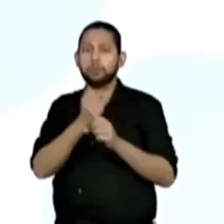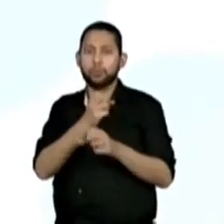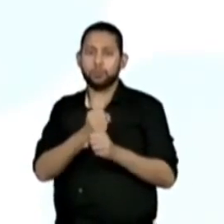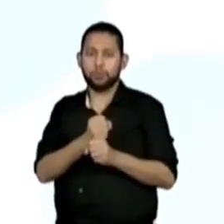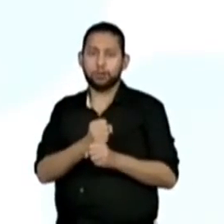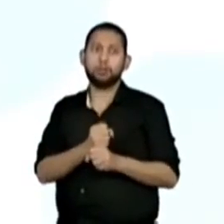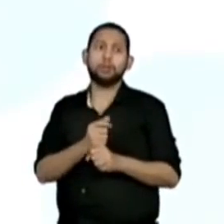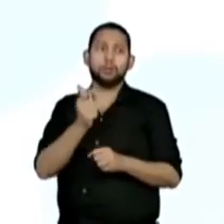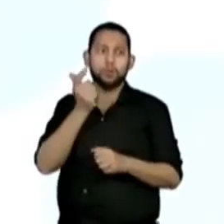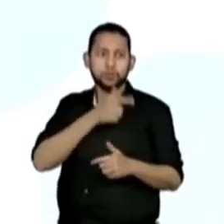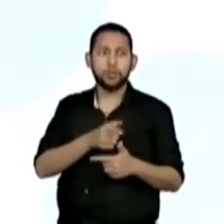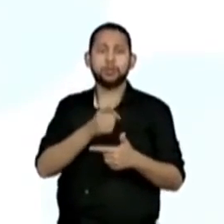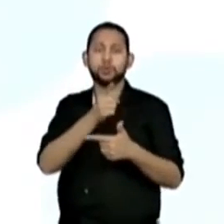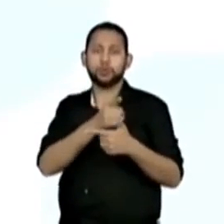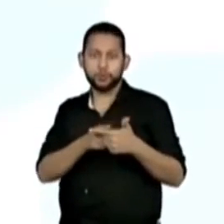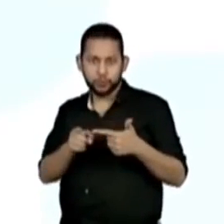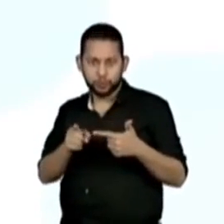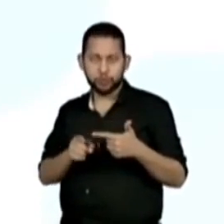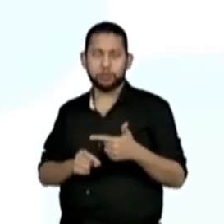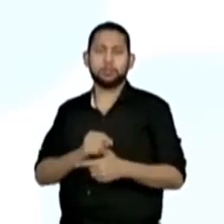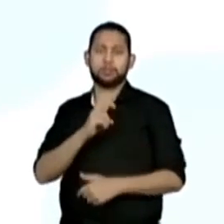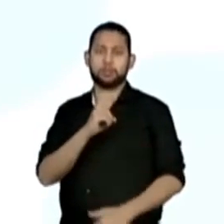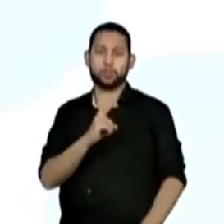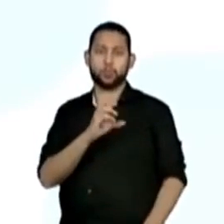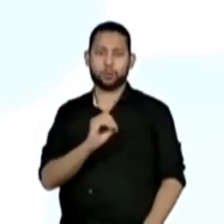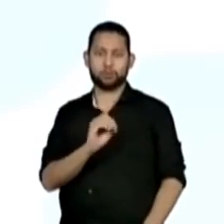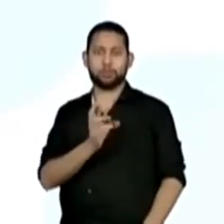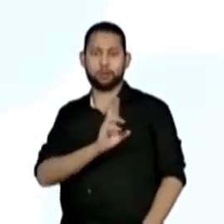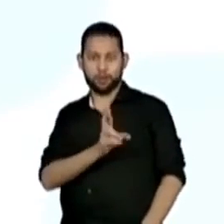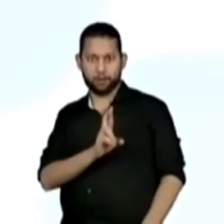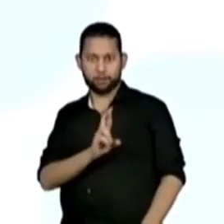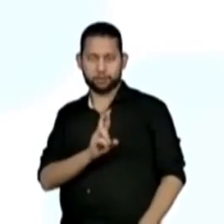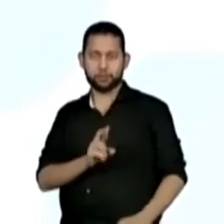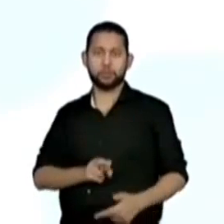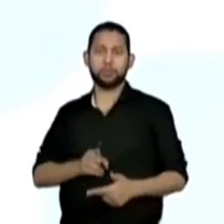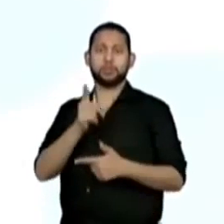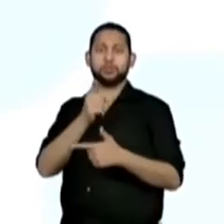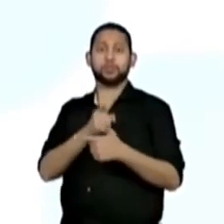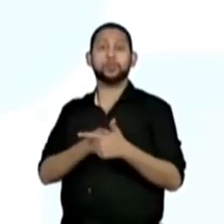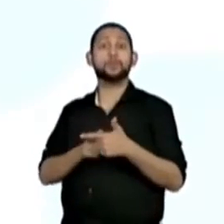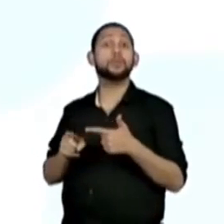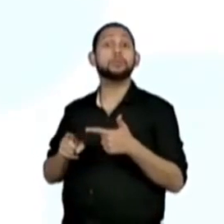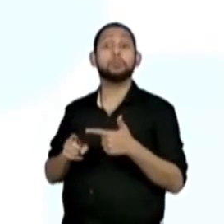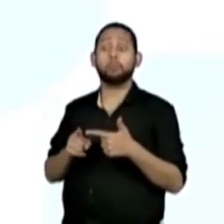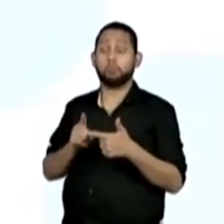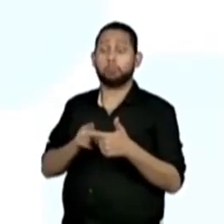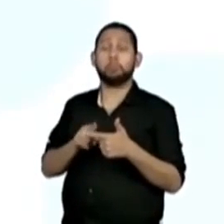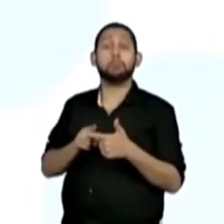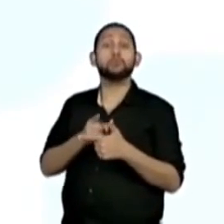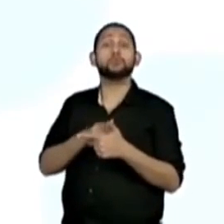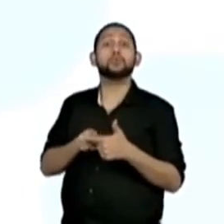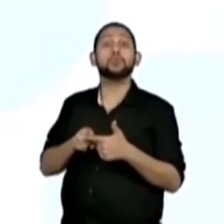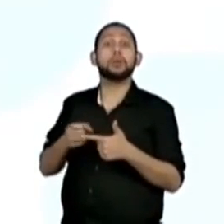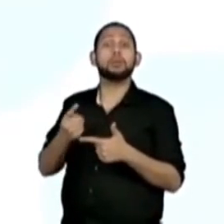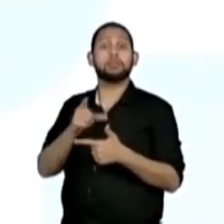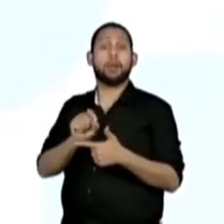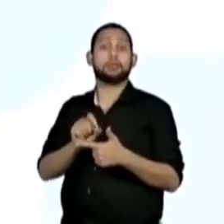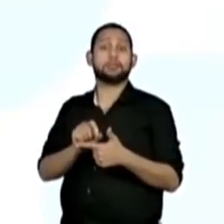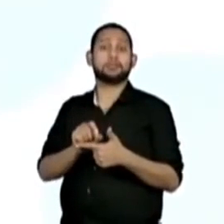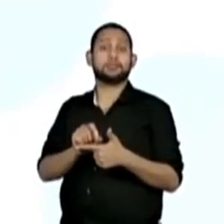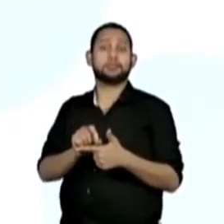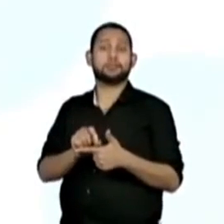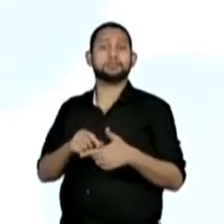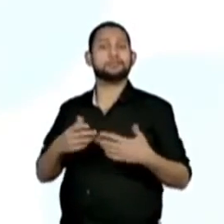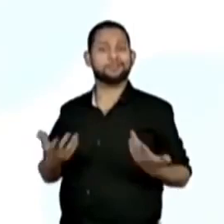dividindo os R 50 por por quanto por